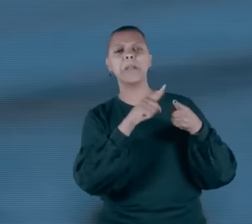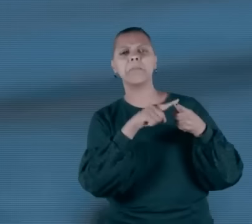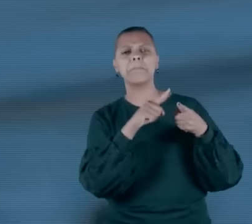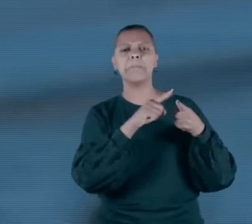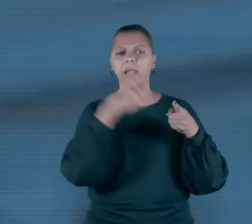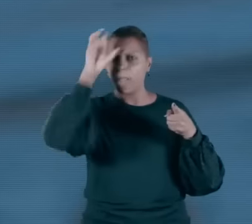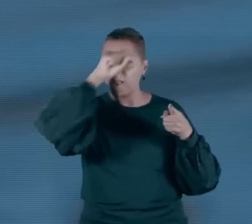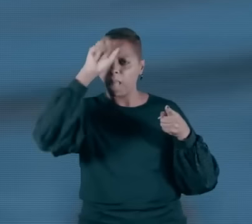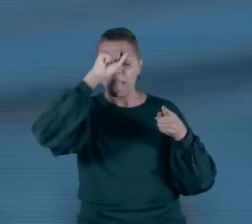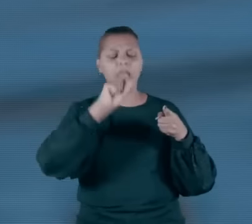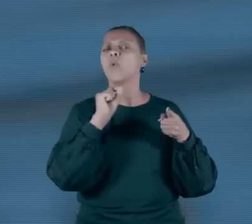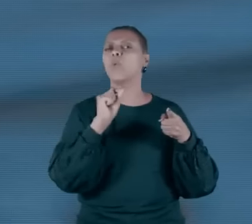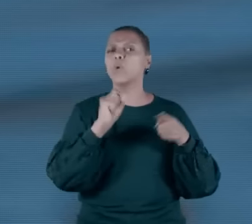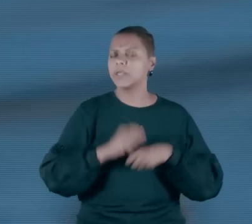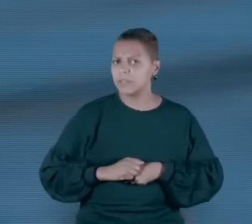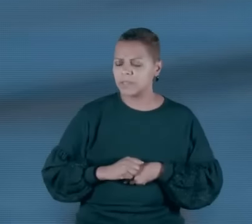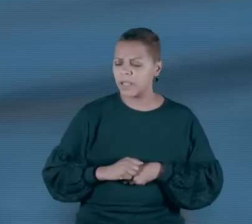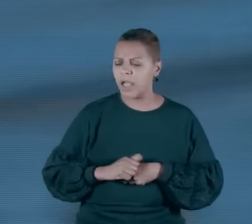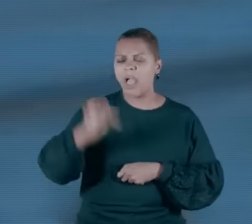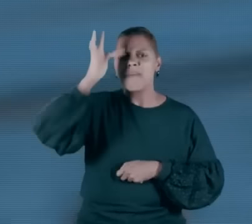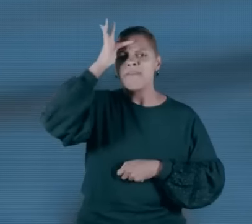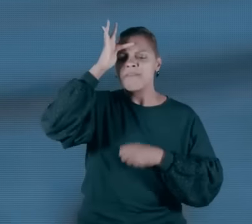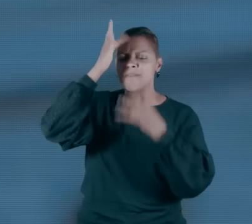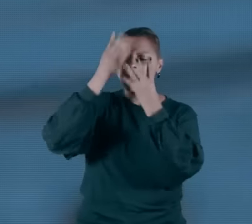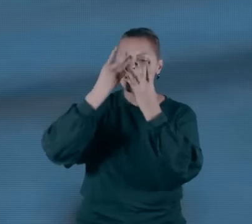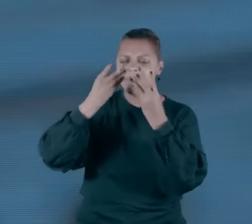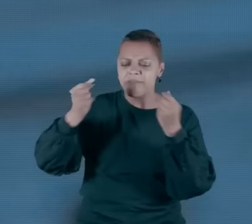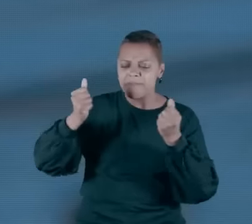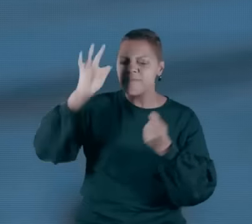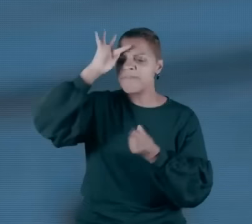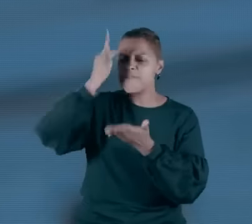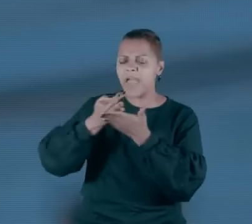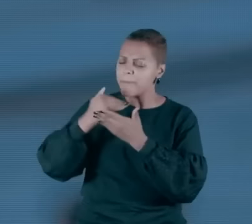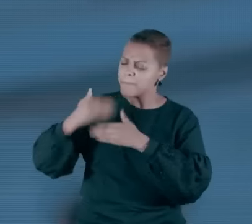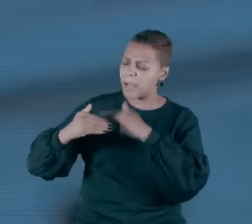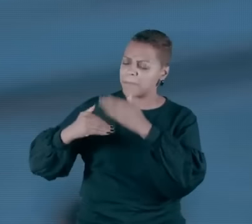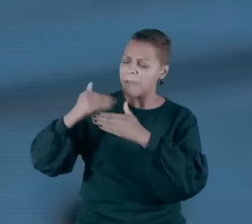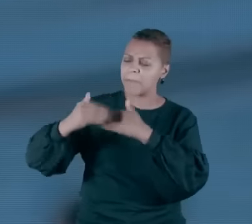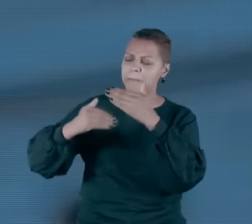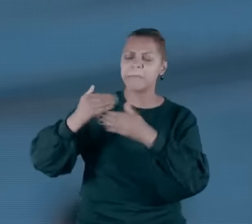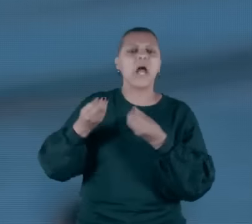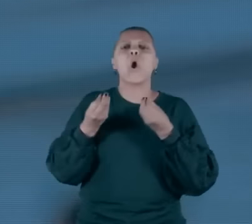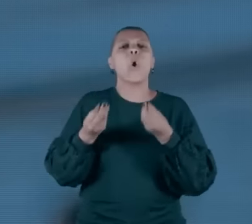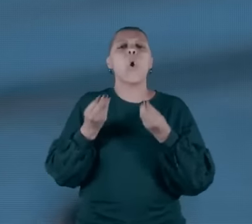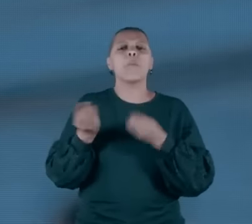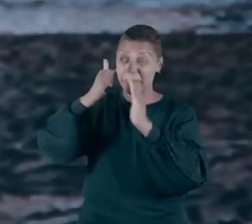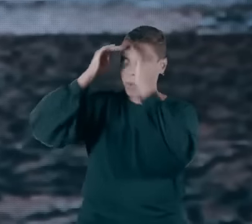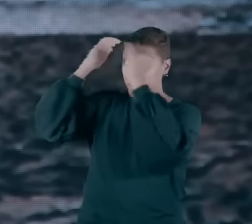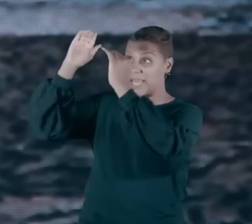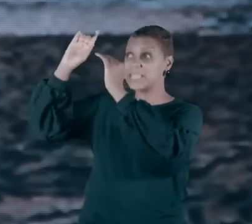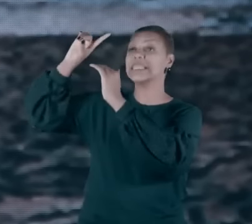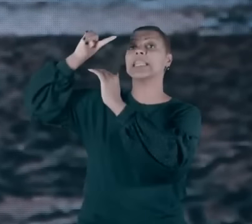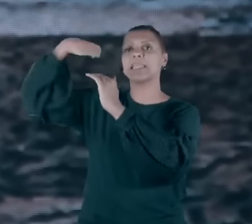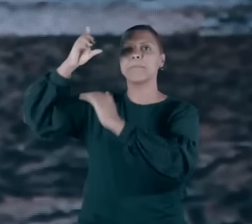respeito do procedimento da Fé como é que Deus trabalha para que você cresça na fé